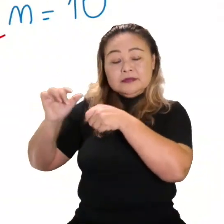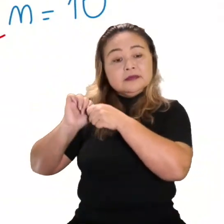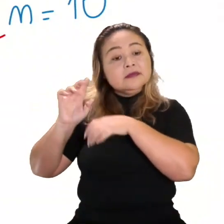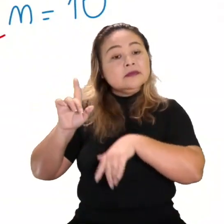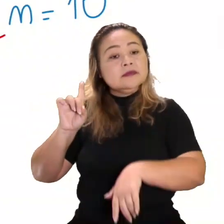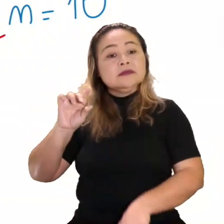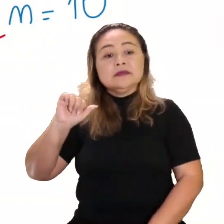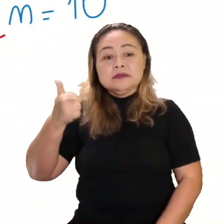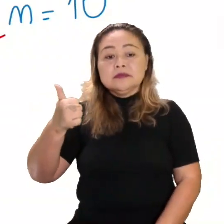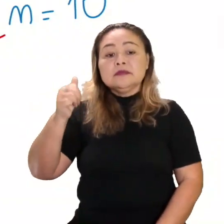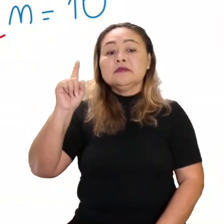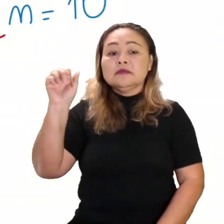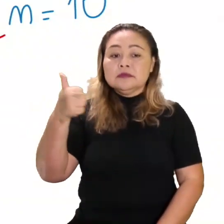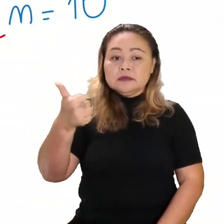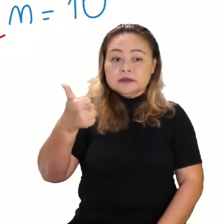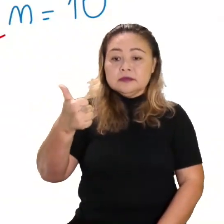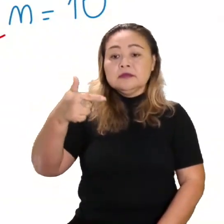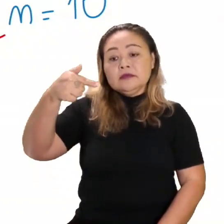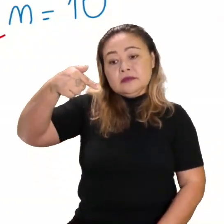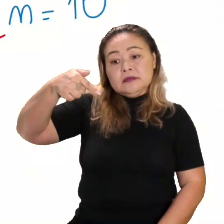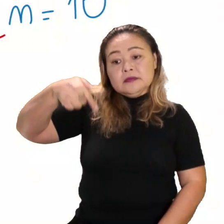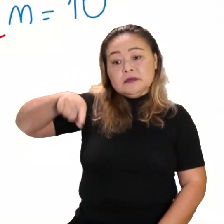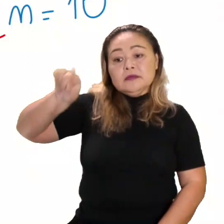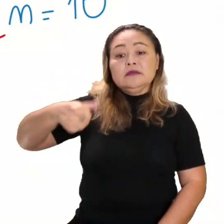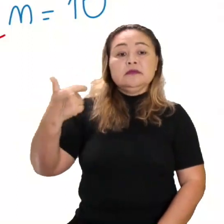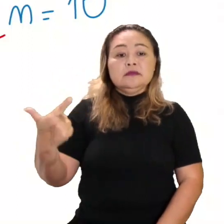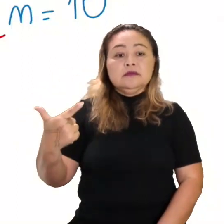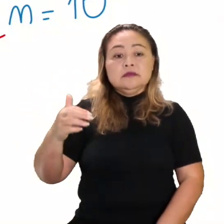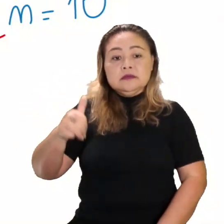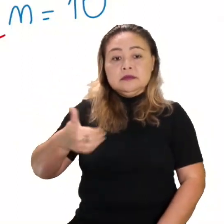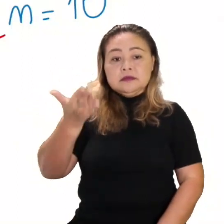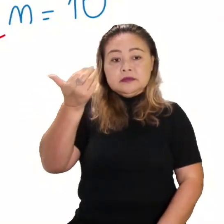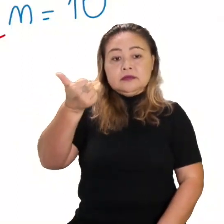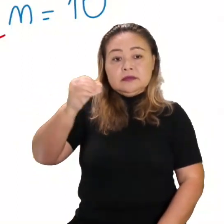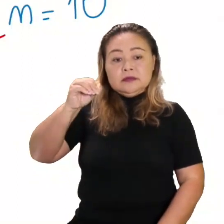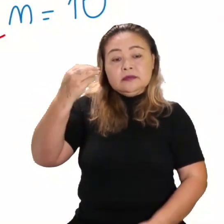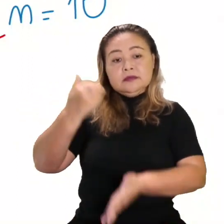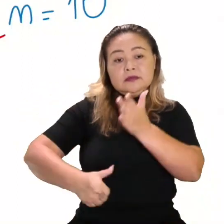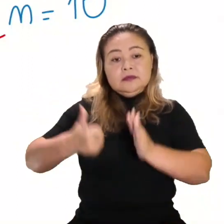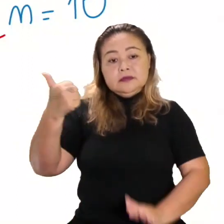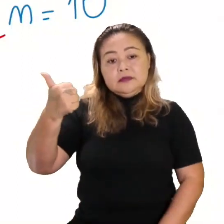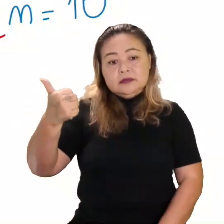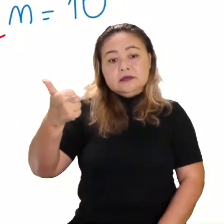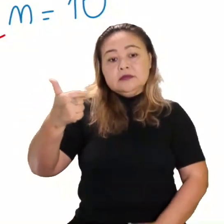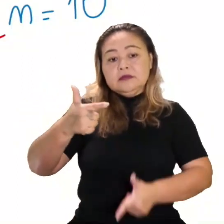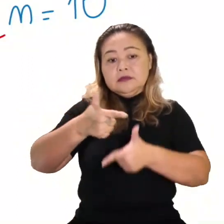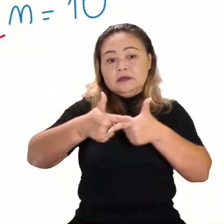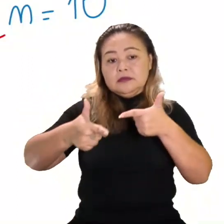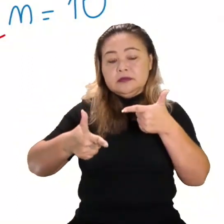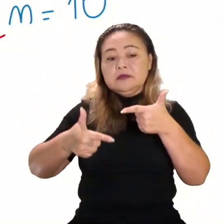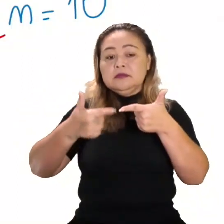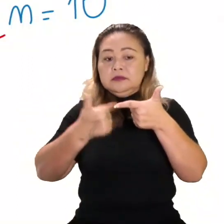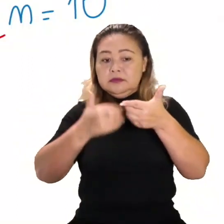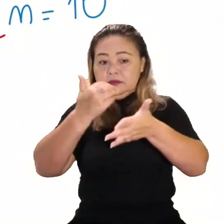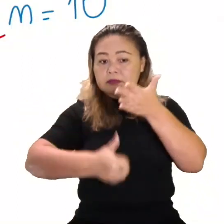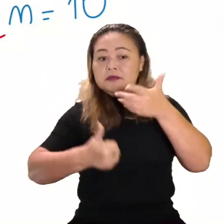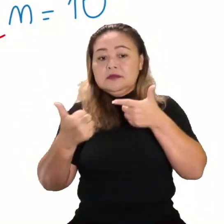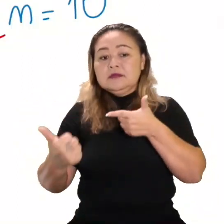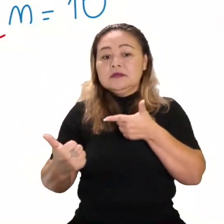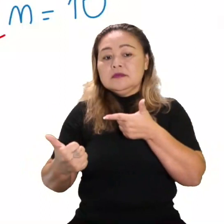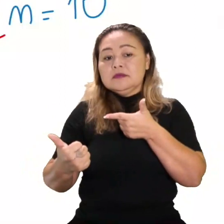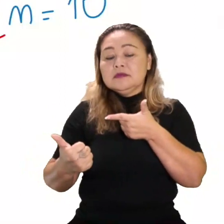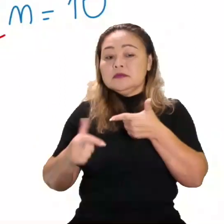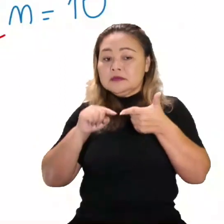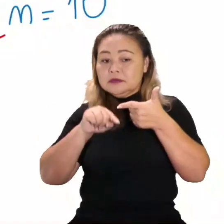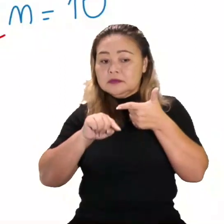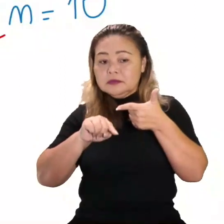Vamos lá, o A1 é 1, a minha razão é 2 elevado a 10 menos 1 sobre 2 menos 1.